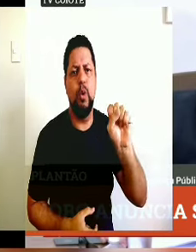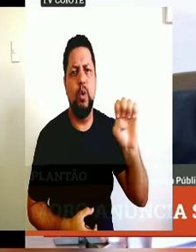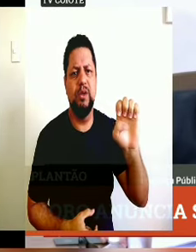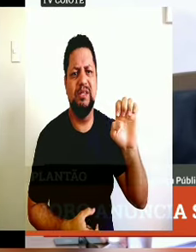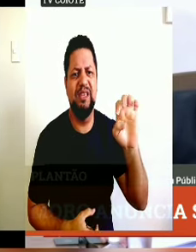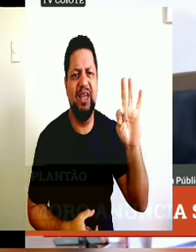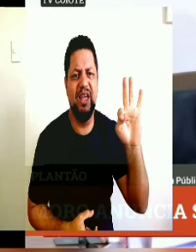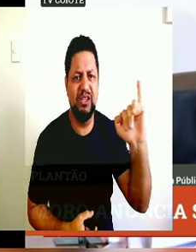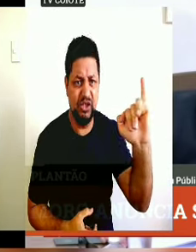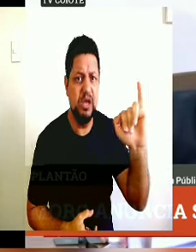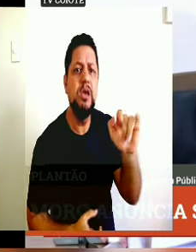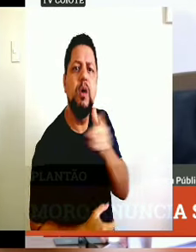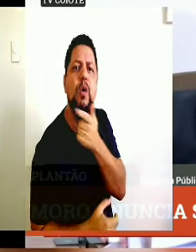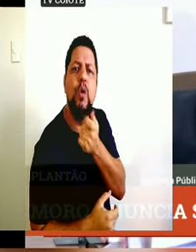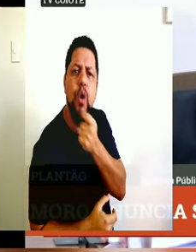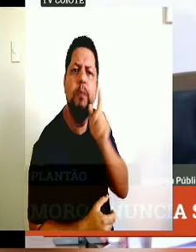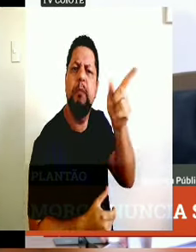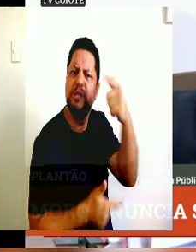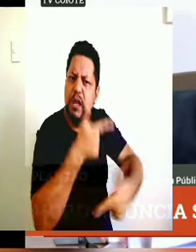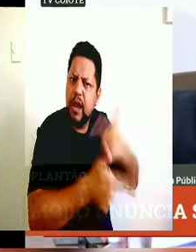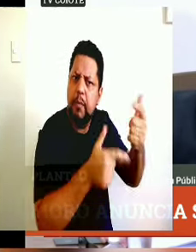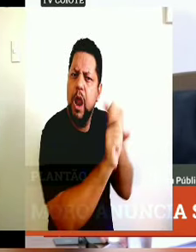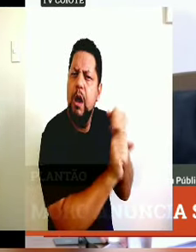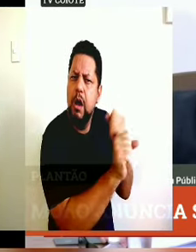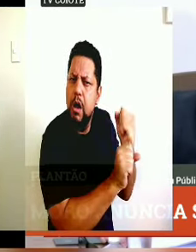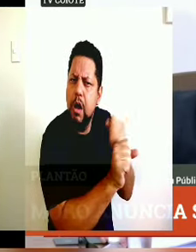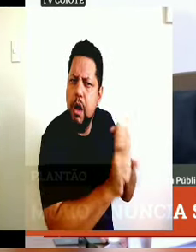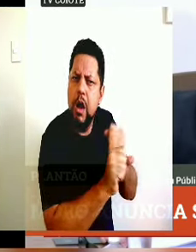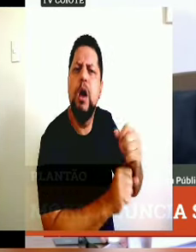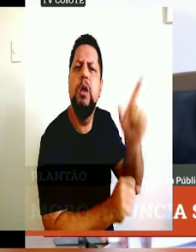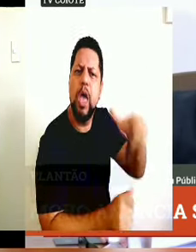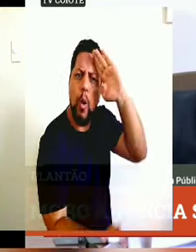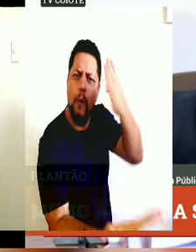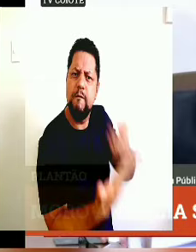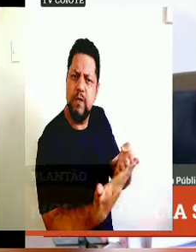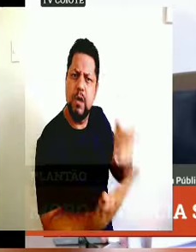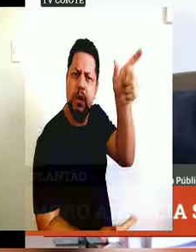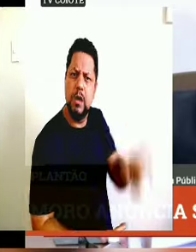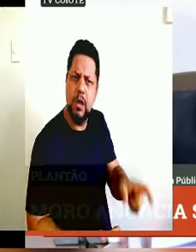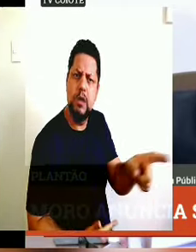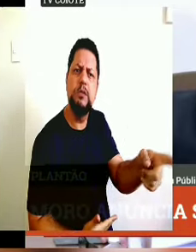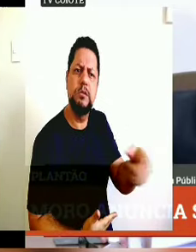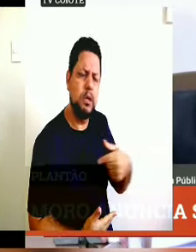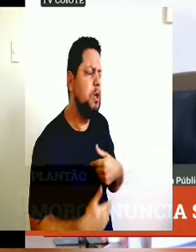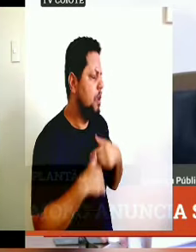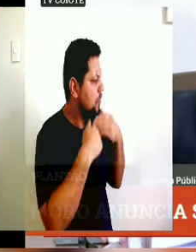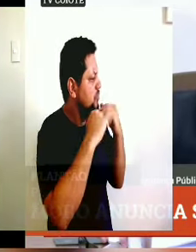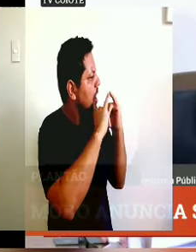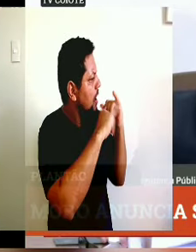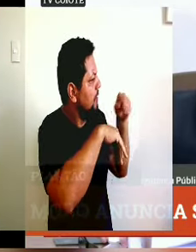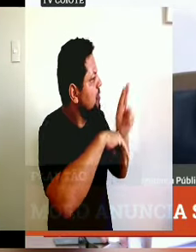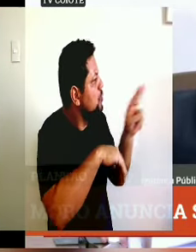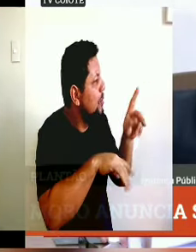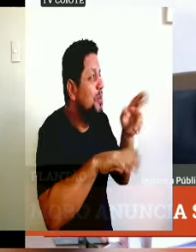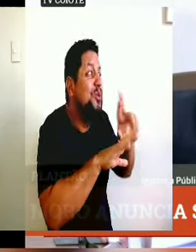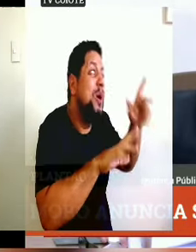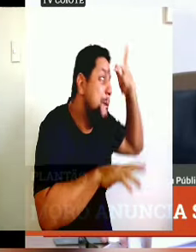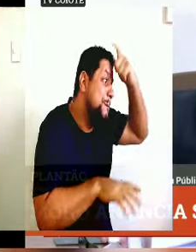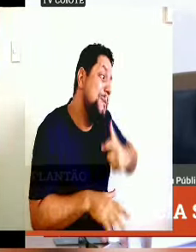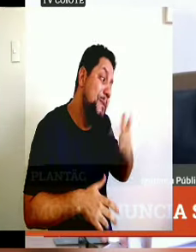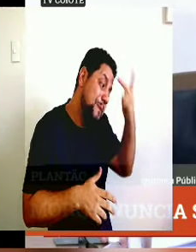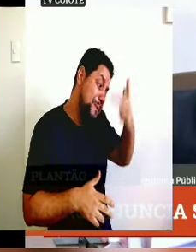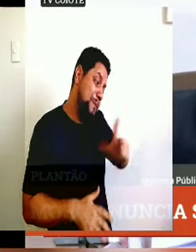pessoa de carreira, de confiança. E como eu disse, essas questões não são pessoais, né? Não